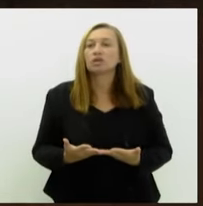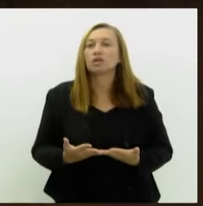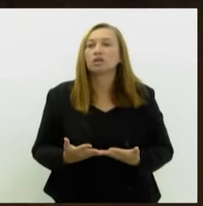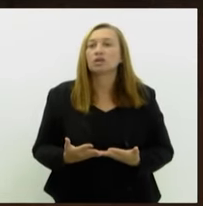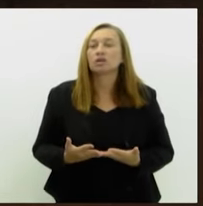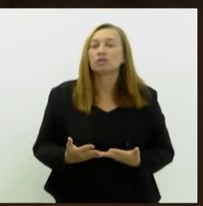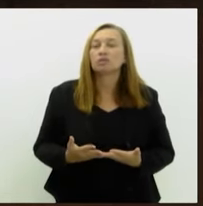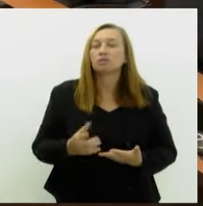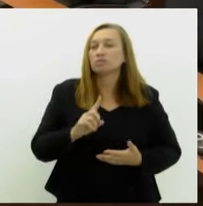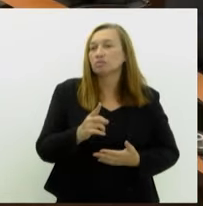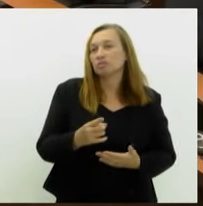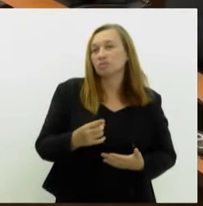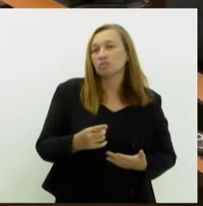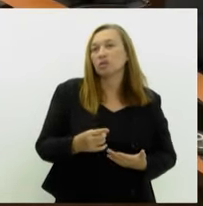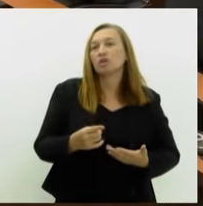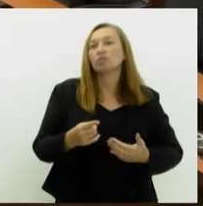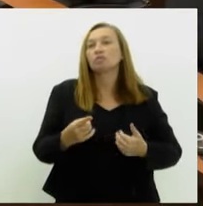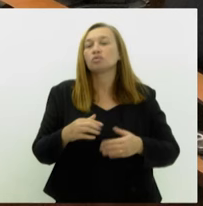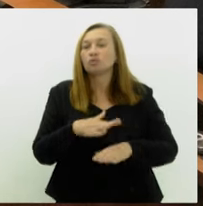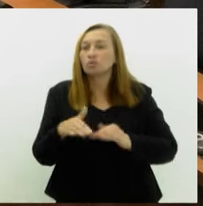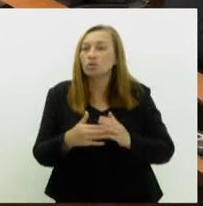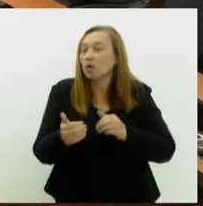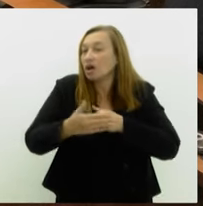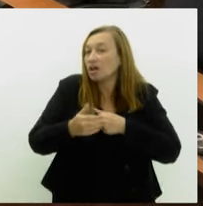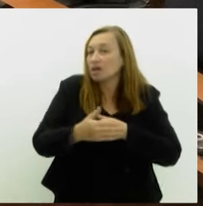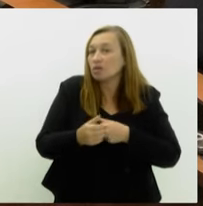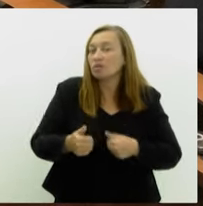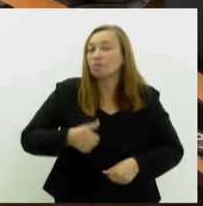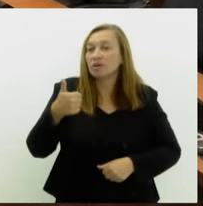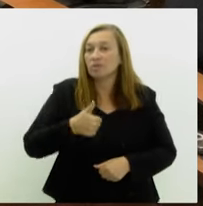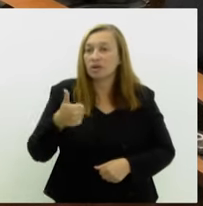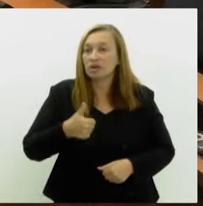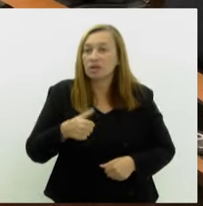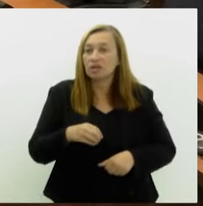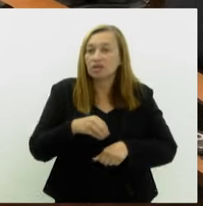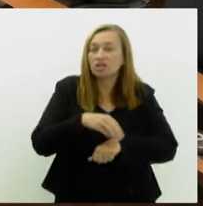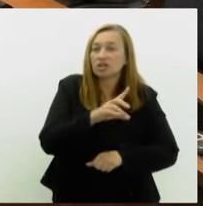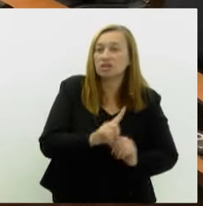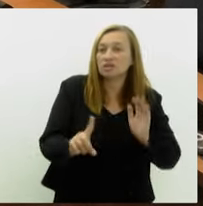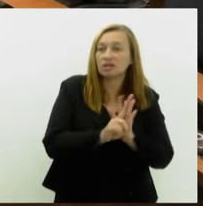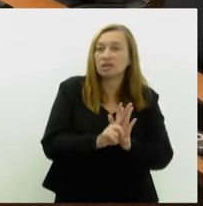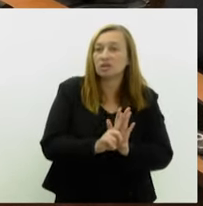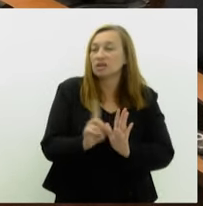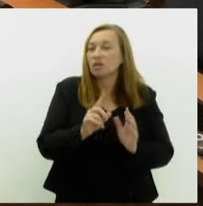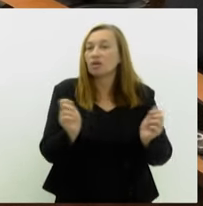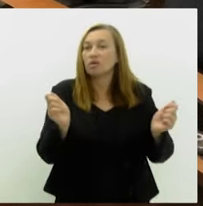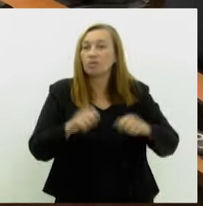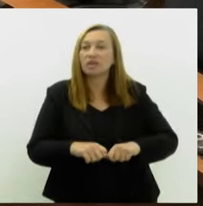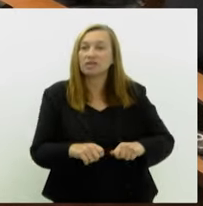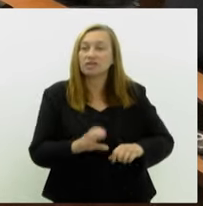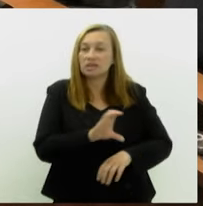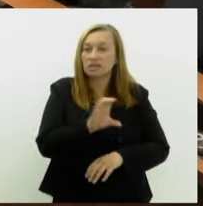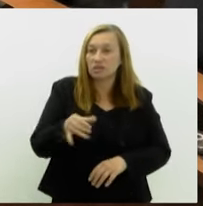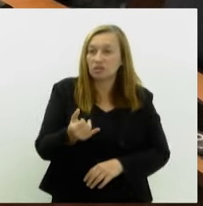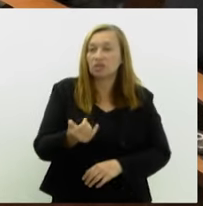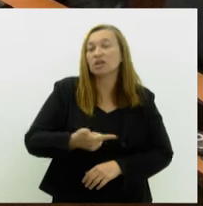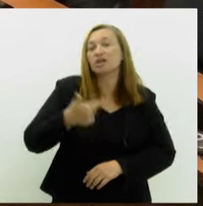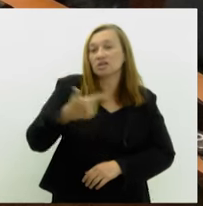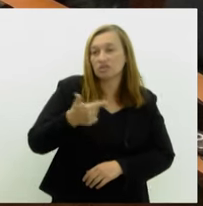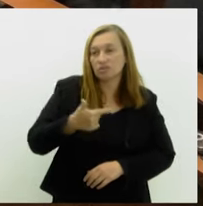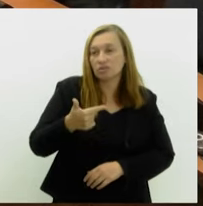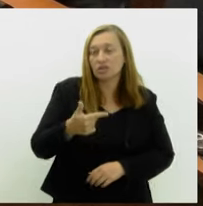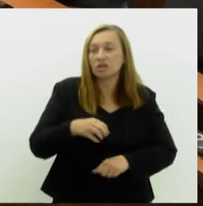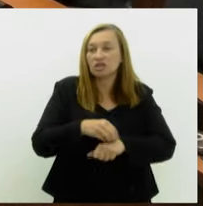razão a Vossa Excelência, com todo o carinho, porque, em primeiro lugar, indicações legislativas não são de competência da CCJ. Em segundo,